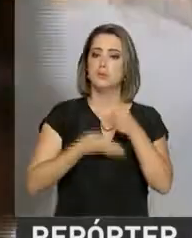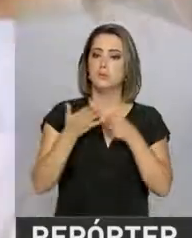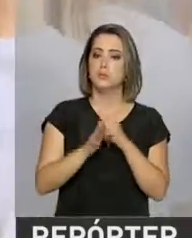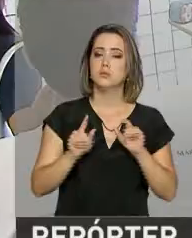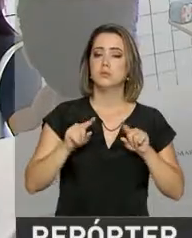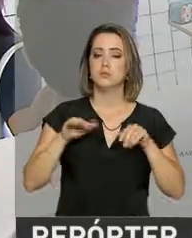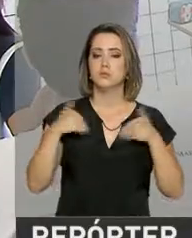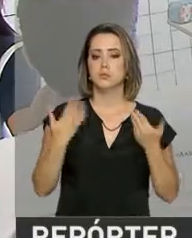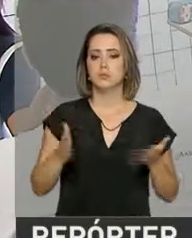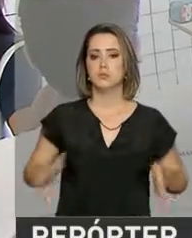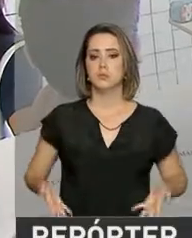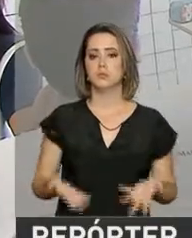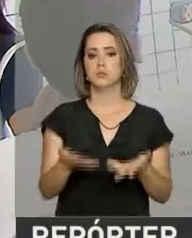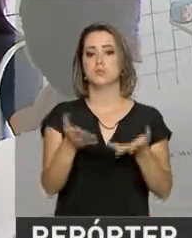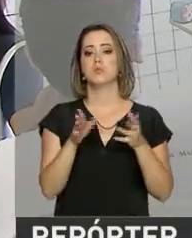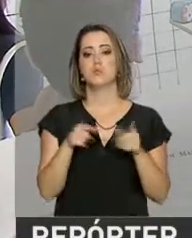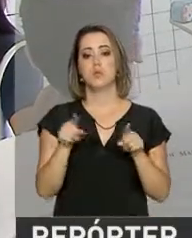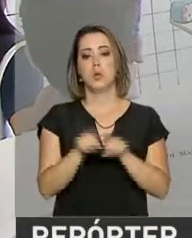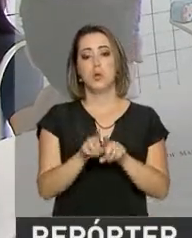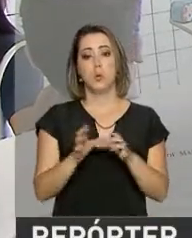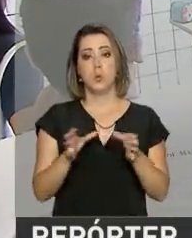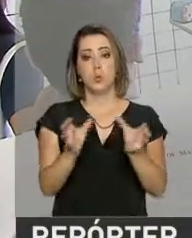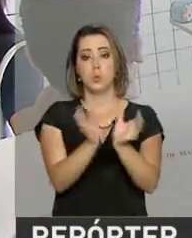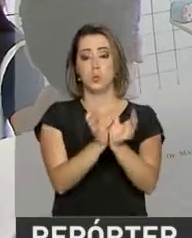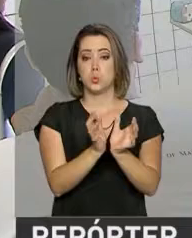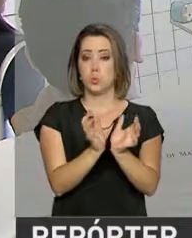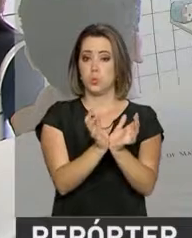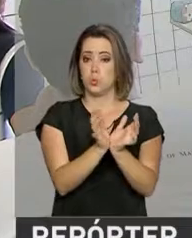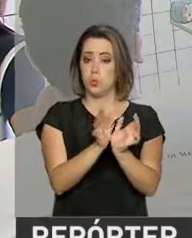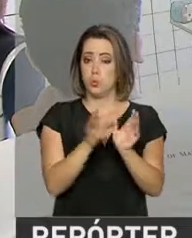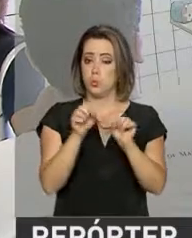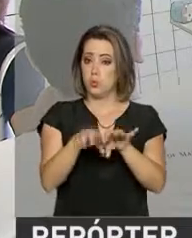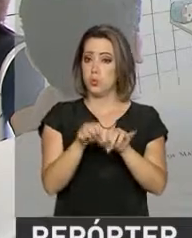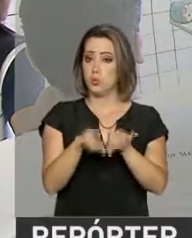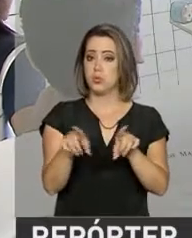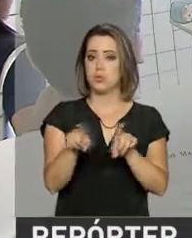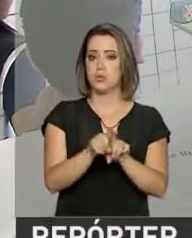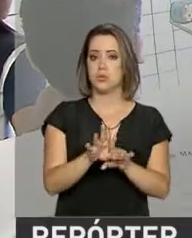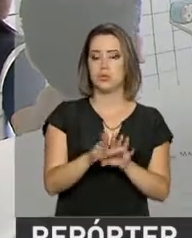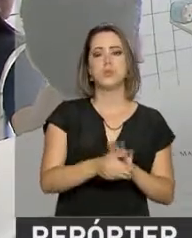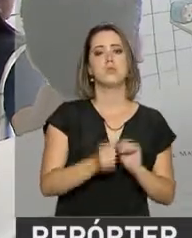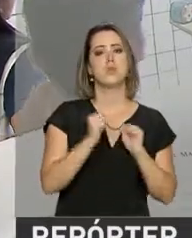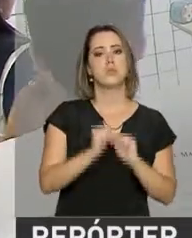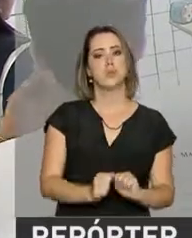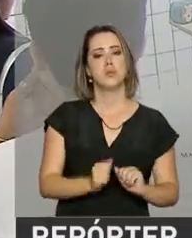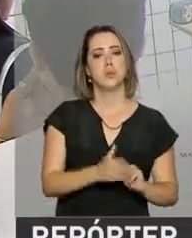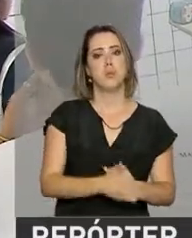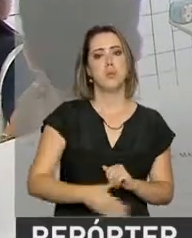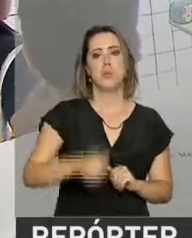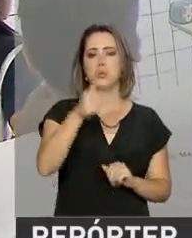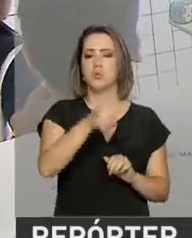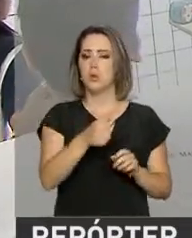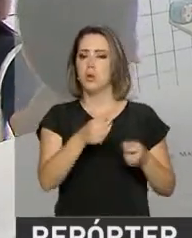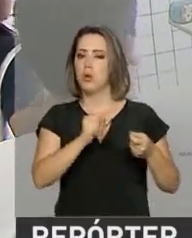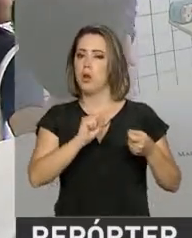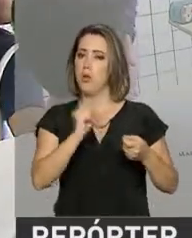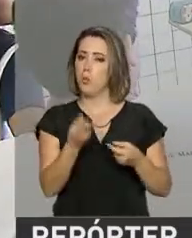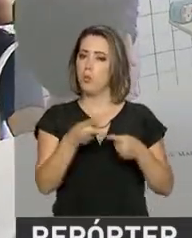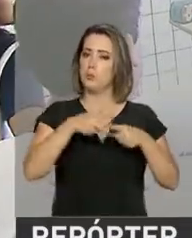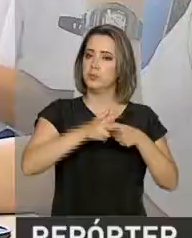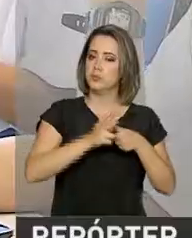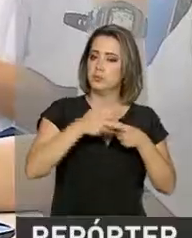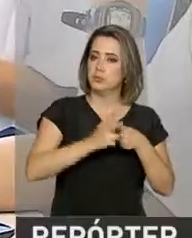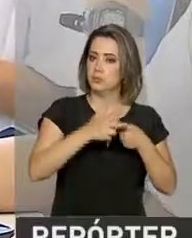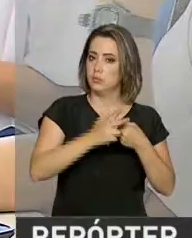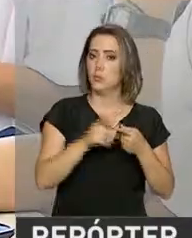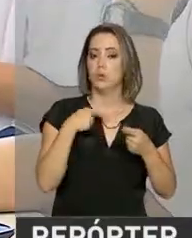sendo feita. As redes de ensino vão ter autonomia para elaborar ou adequar os conteúdos de acordo com o que for estabelecido na